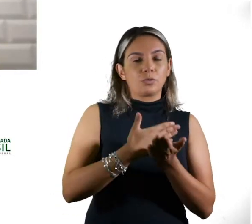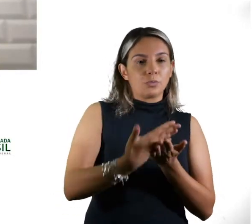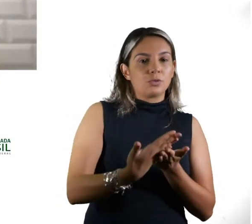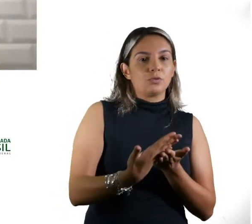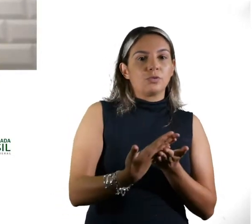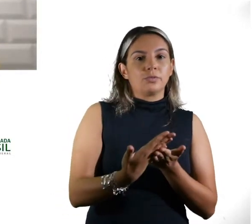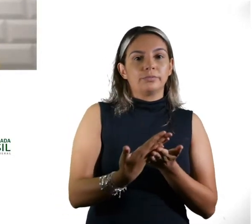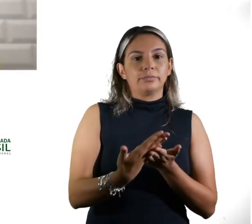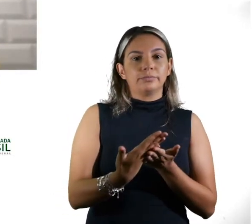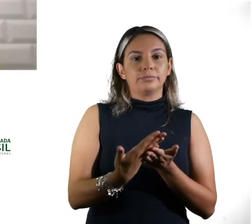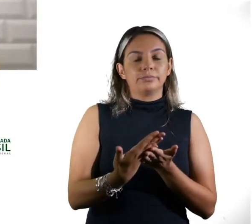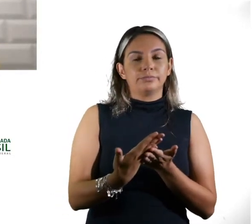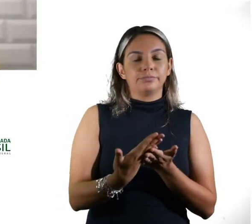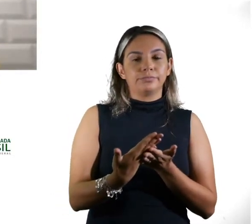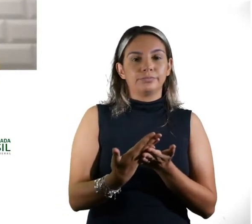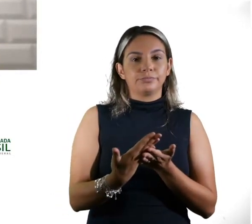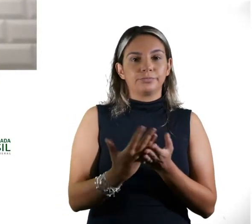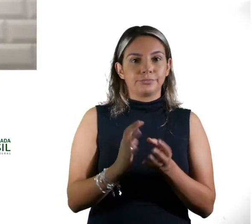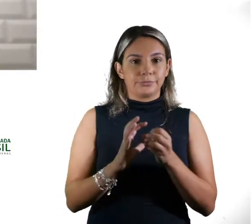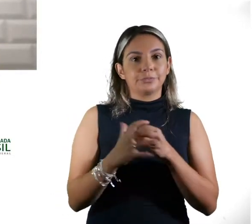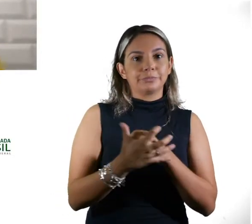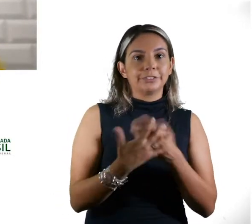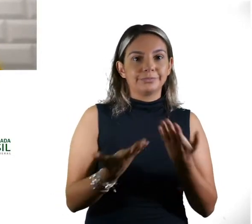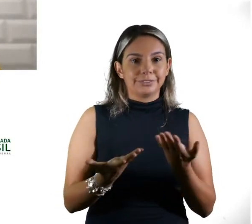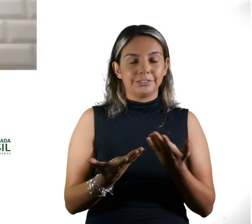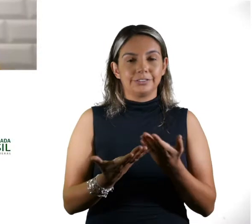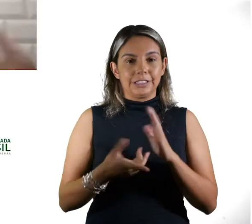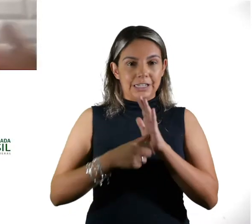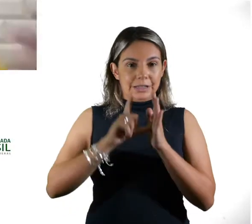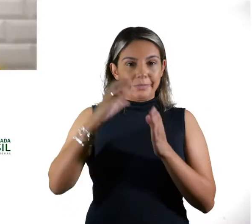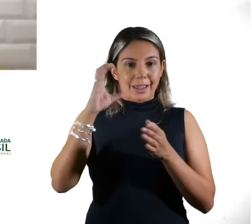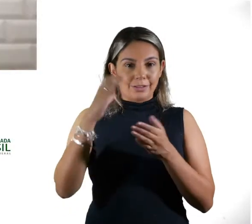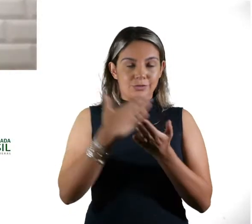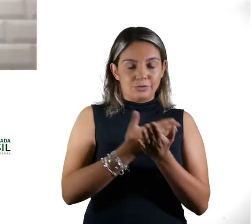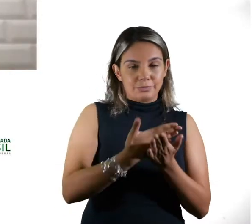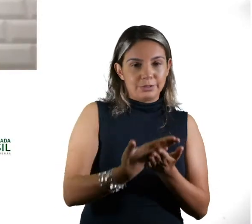esta loucura toda, não é? Enfim, um pouco antes, mas em março